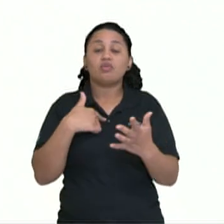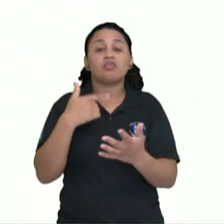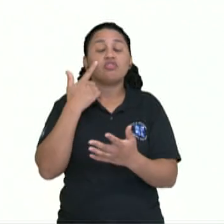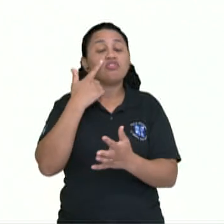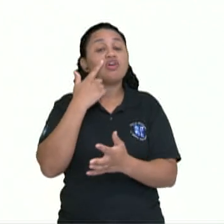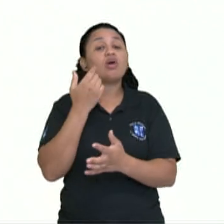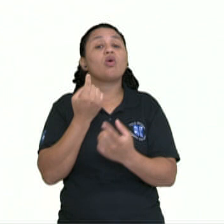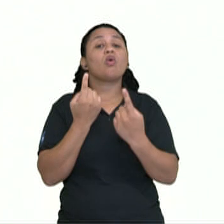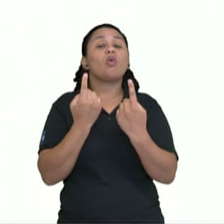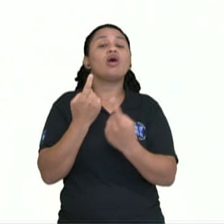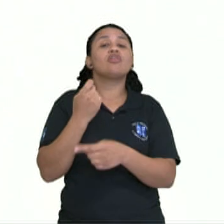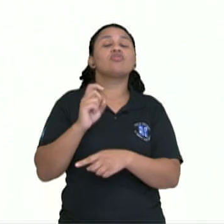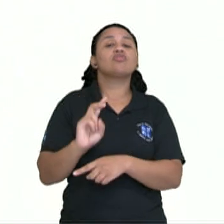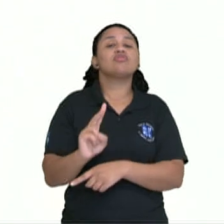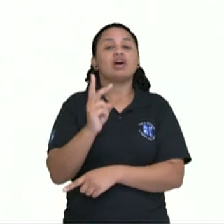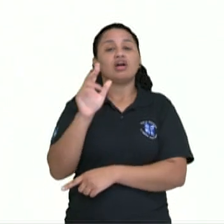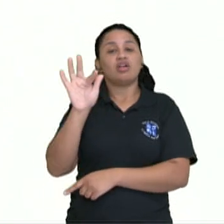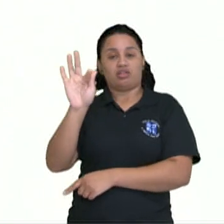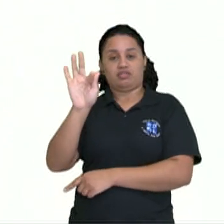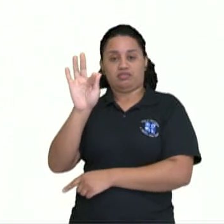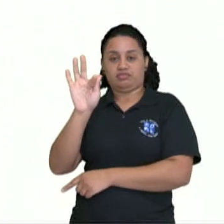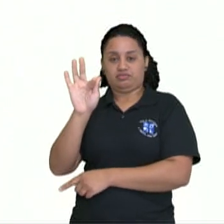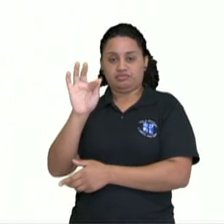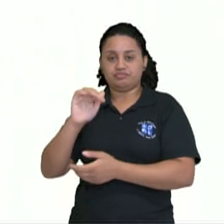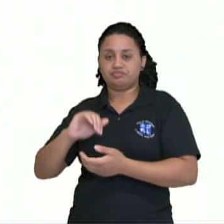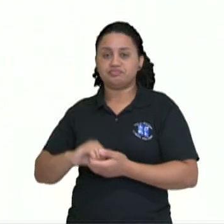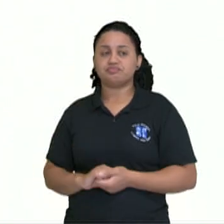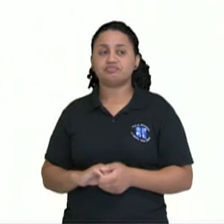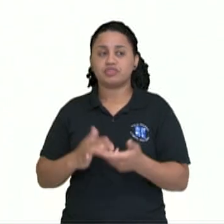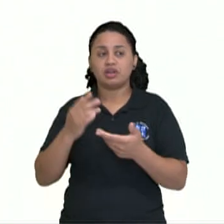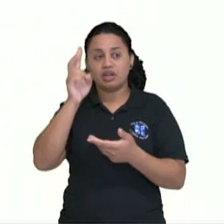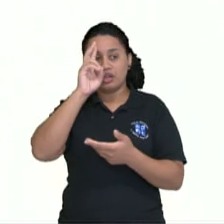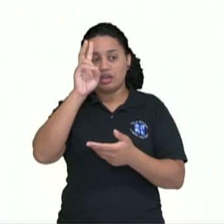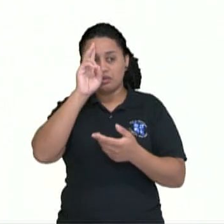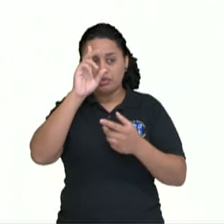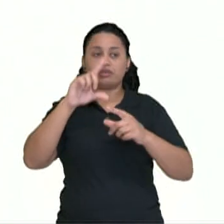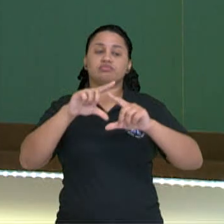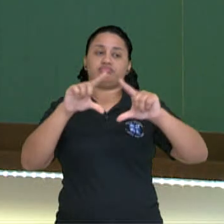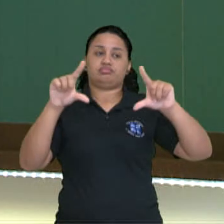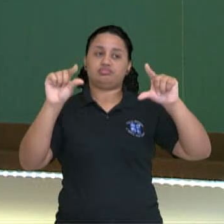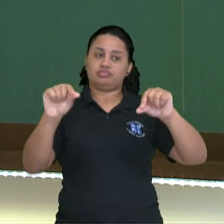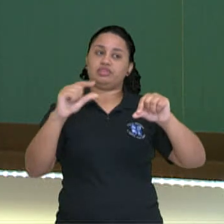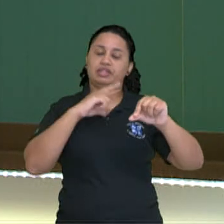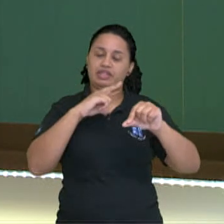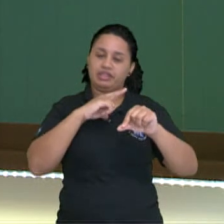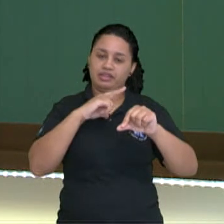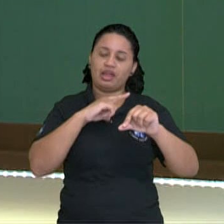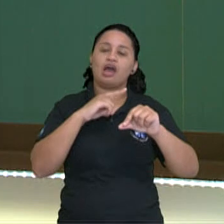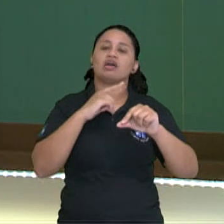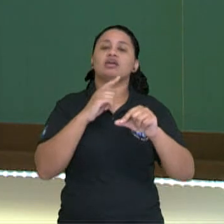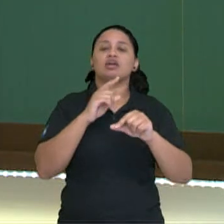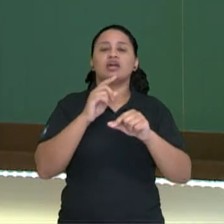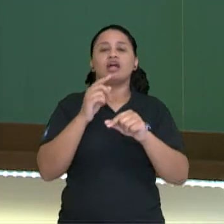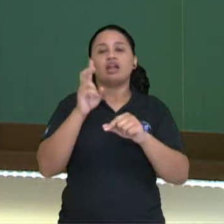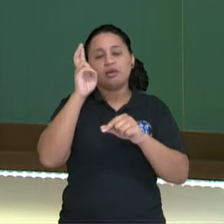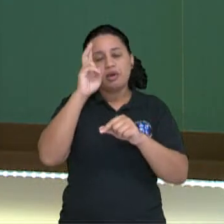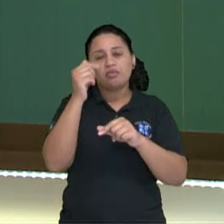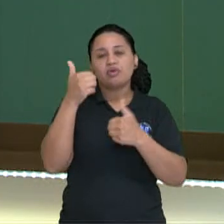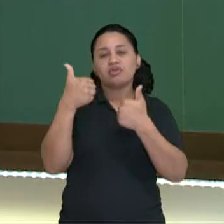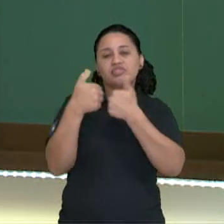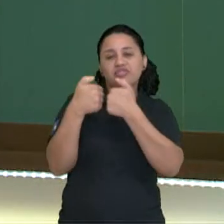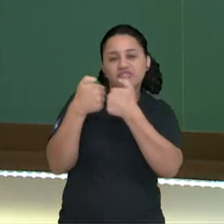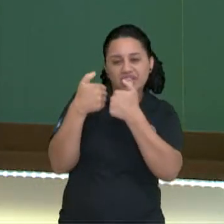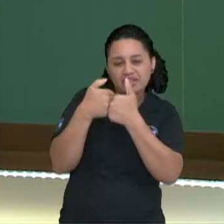da força magnética F. Então, lembre-se, tá, que as unidades de medidas aqui, vamos trazer um pouquinho da física para a nossa